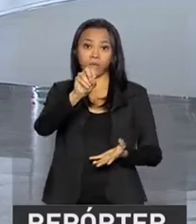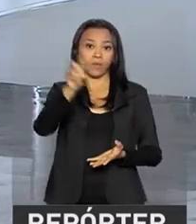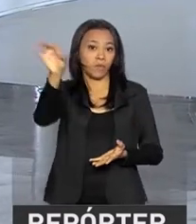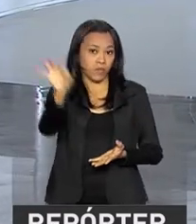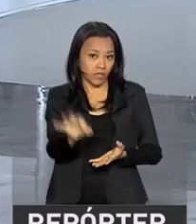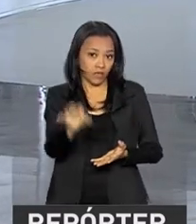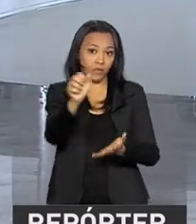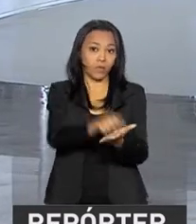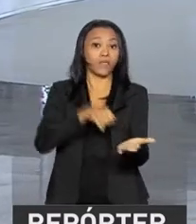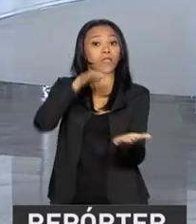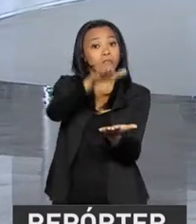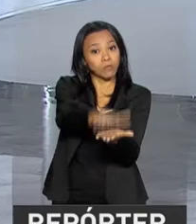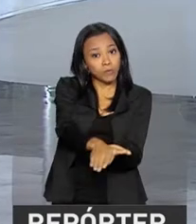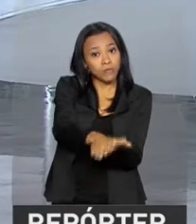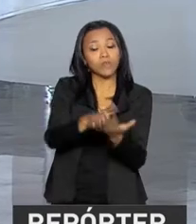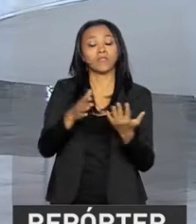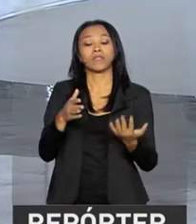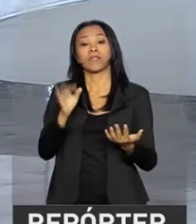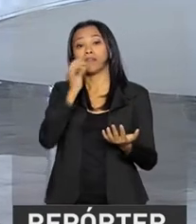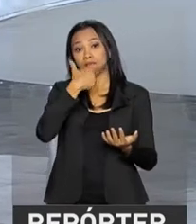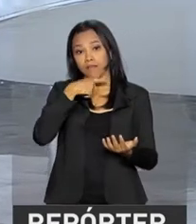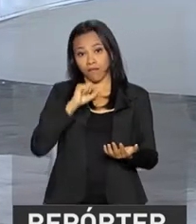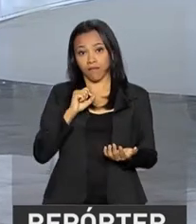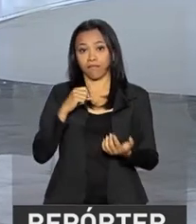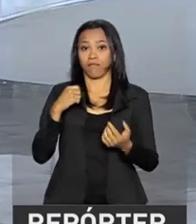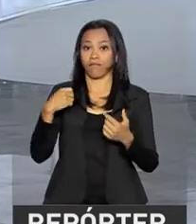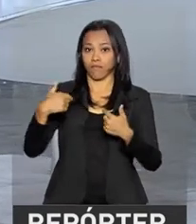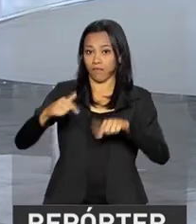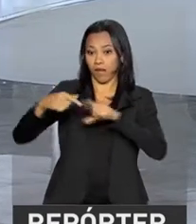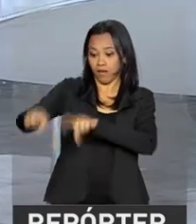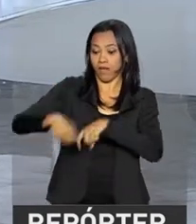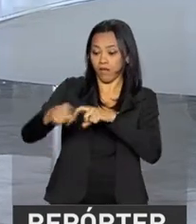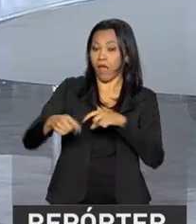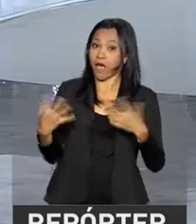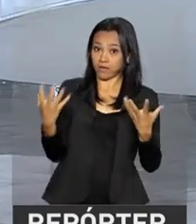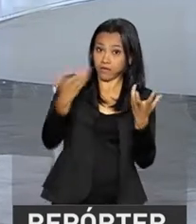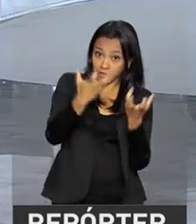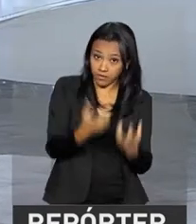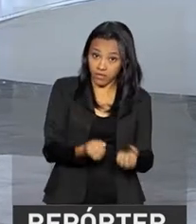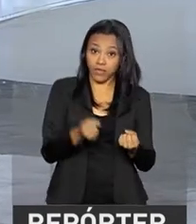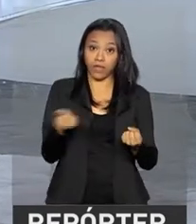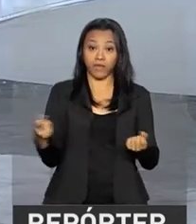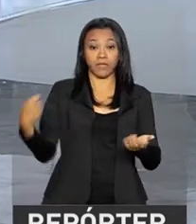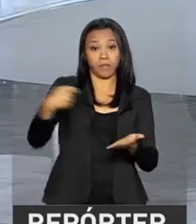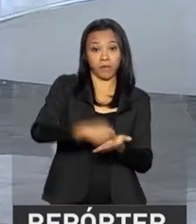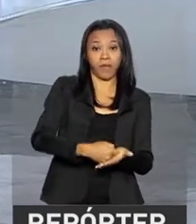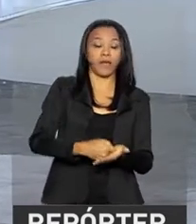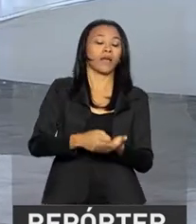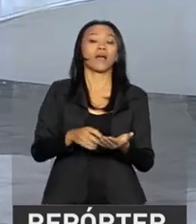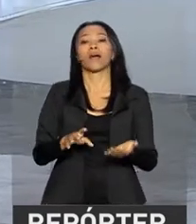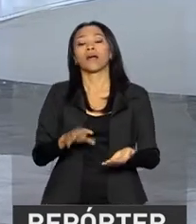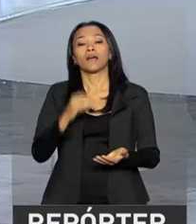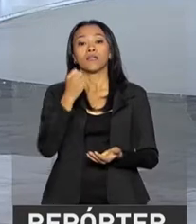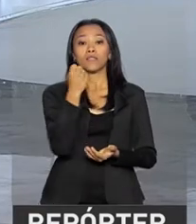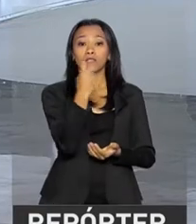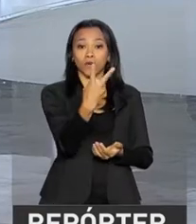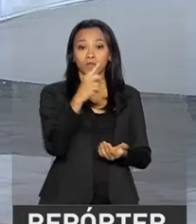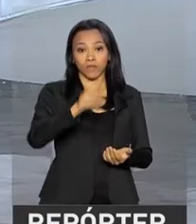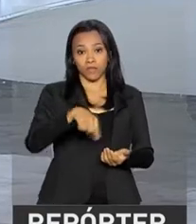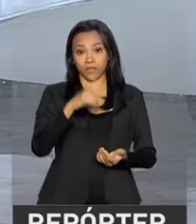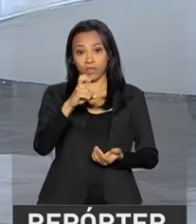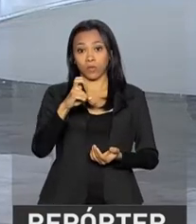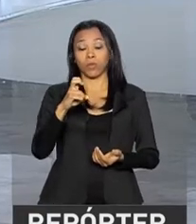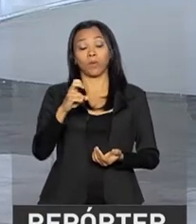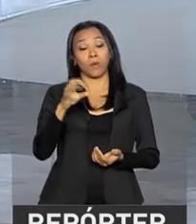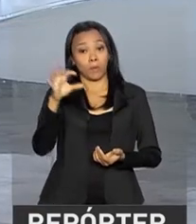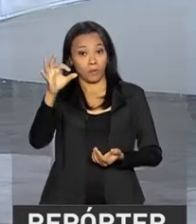da dívida o produtor rural que aderir ao programa vai ter de pagar dois e meio por cento da dívida em até duas